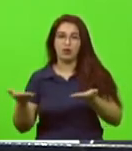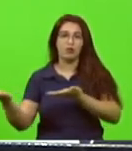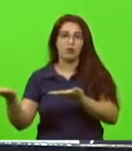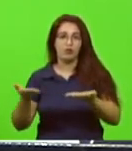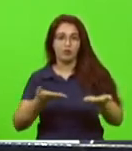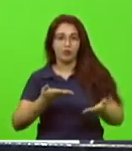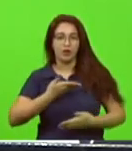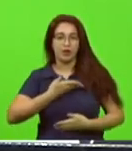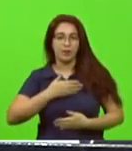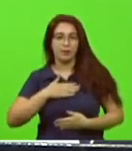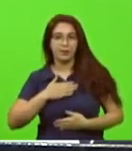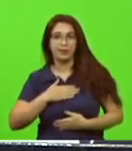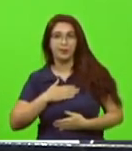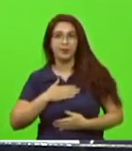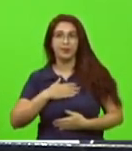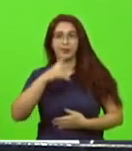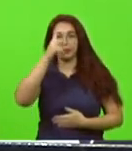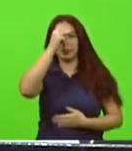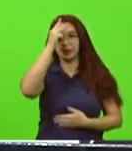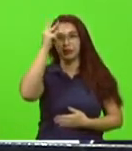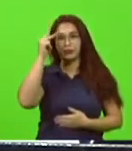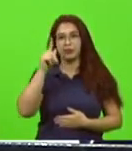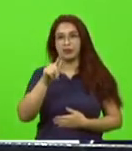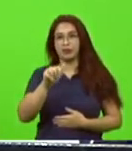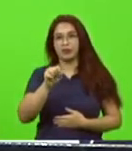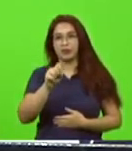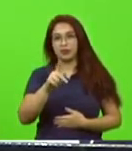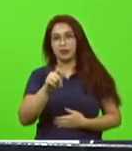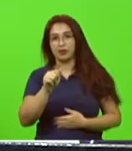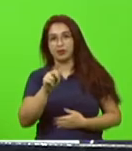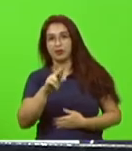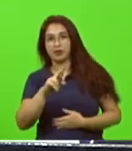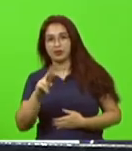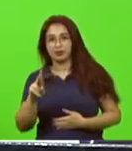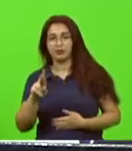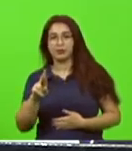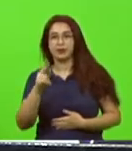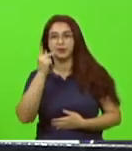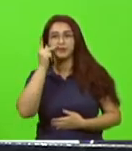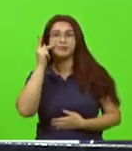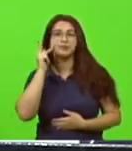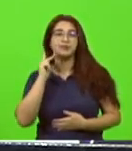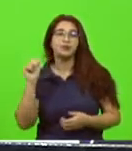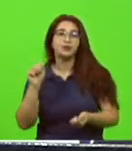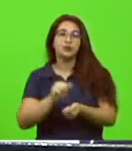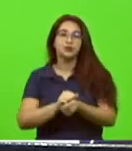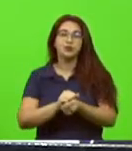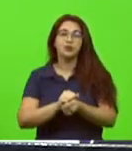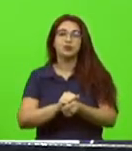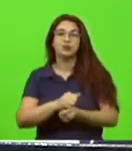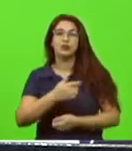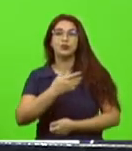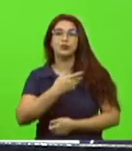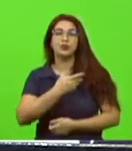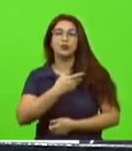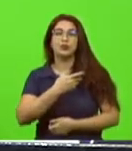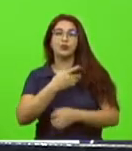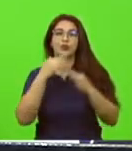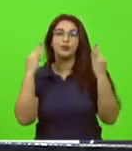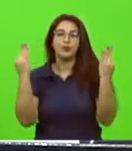bastante tempo, ex-prefeito de Gaspar, Pedro Zuck, que junto com a família são amigos já de muito tempo,